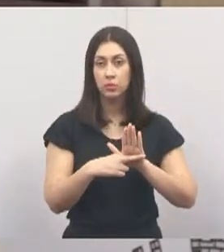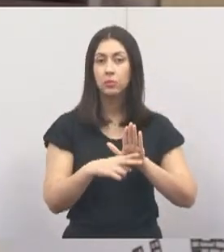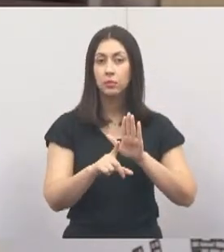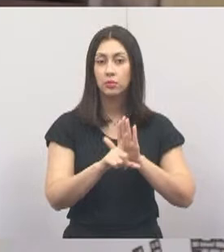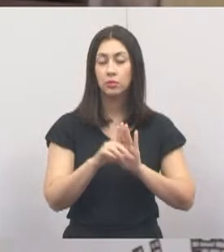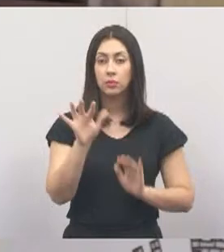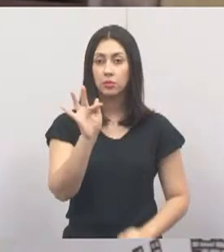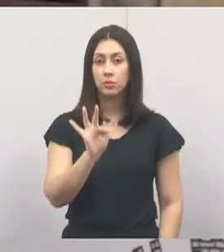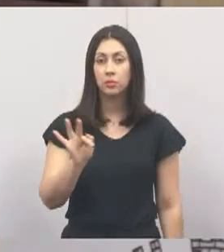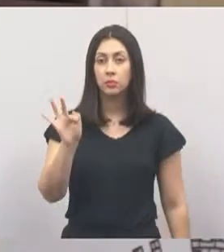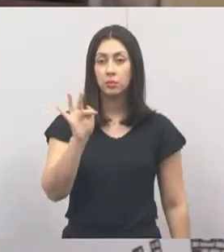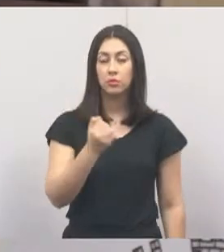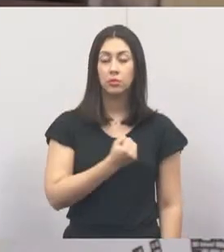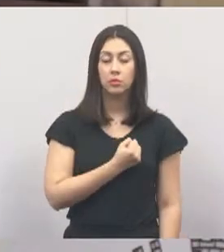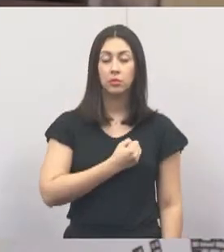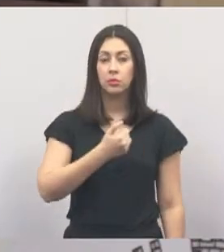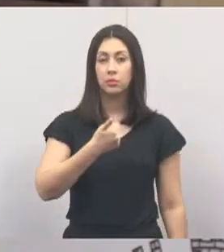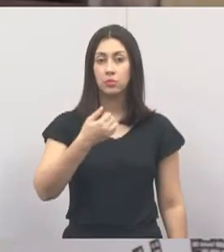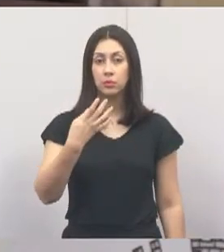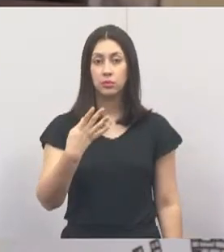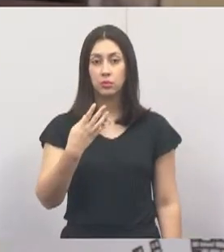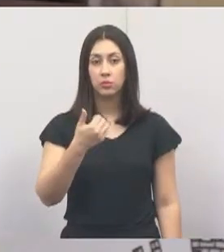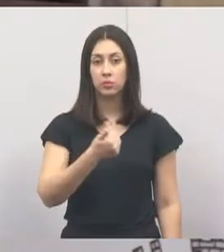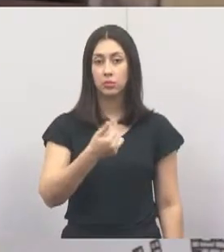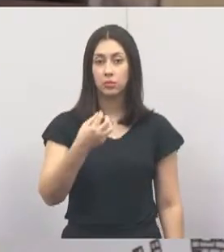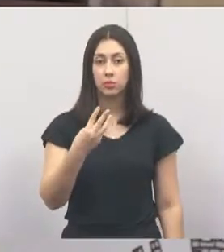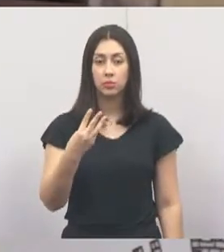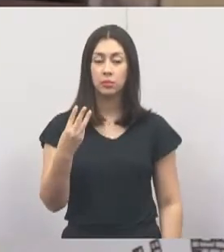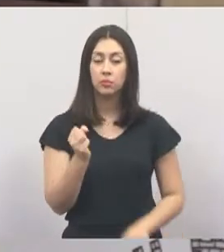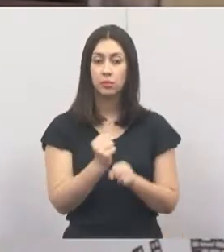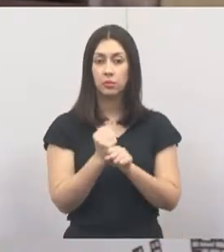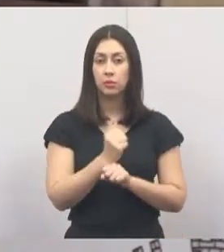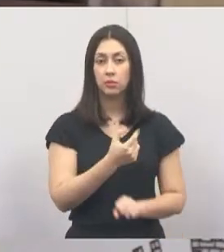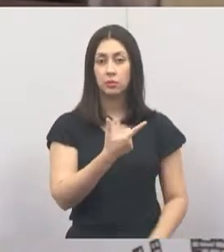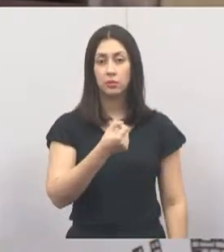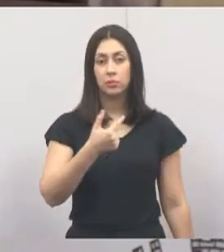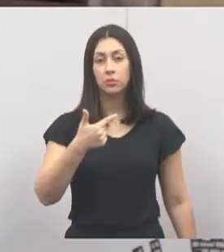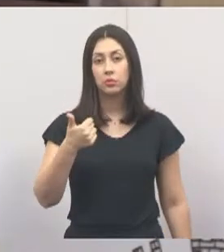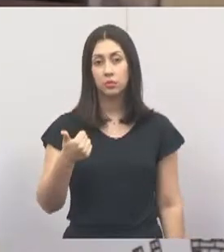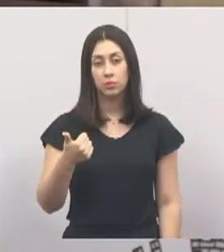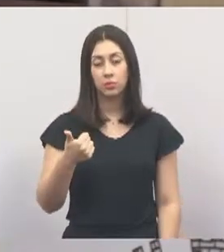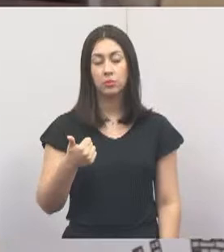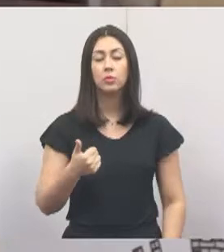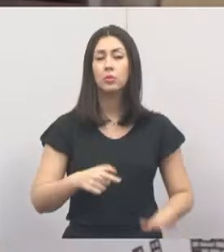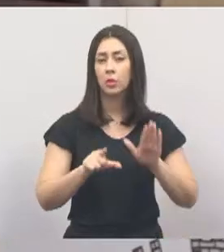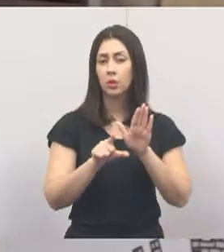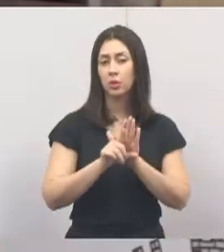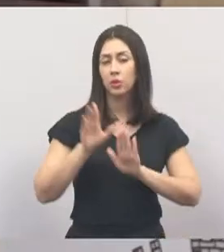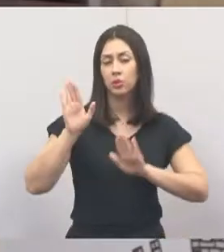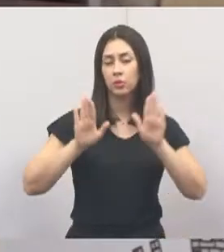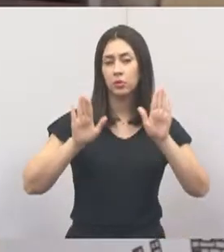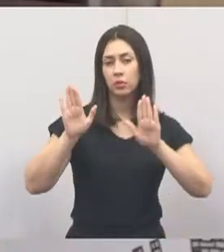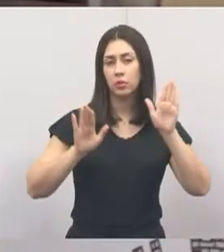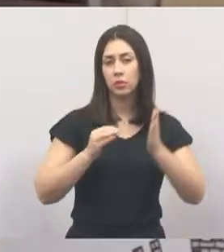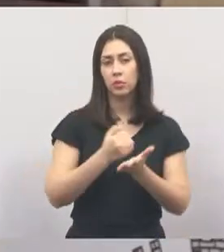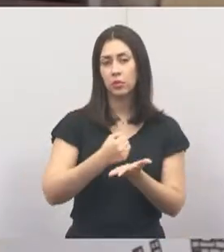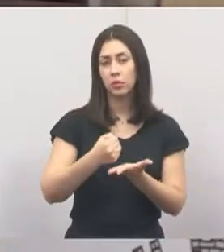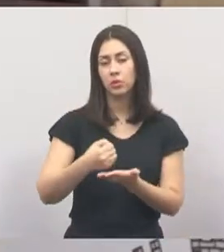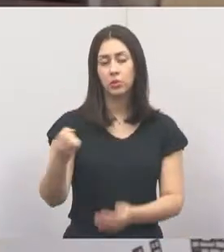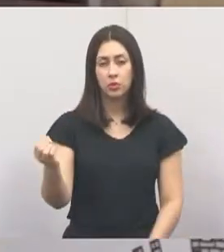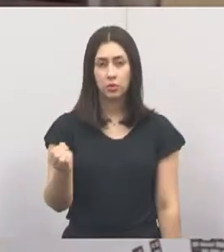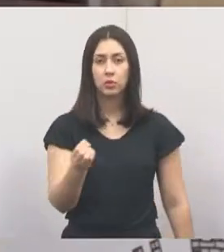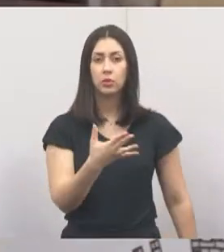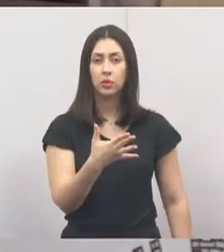da Lei Federal número 14.133 de 2021, nova Lei de Licitações e Contratos